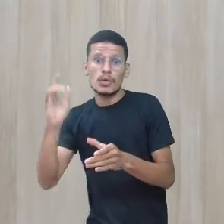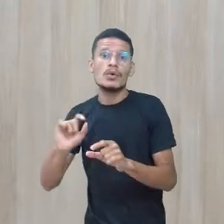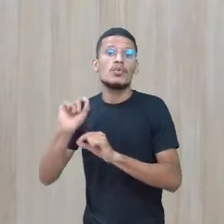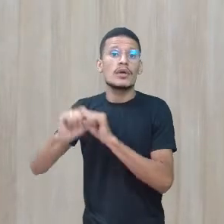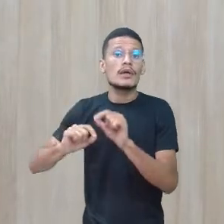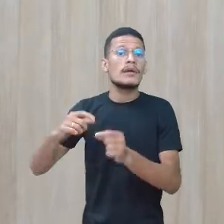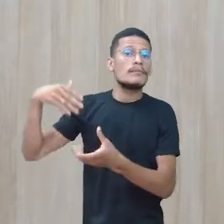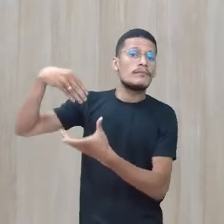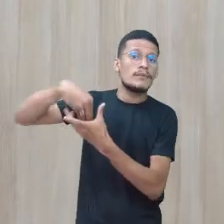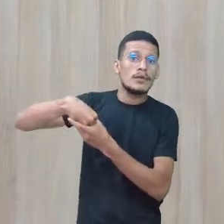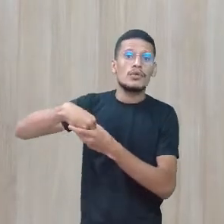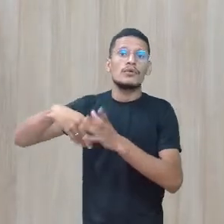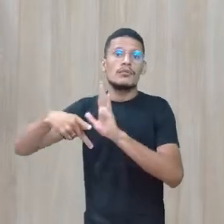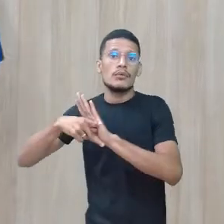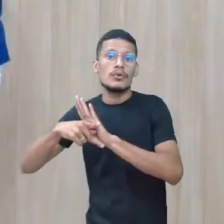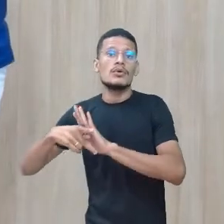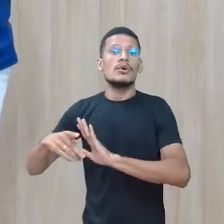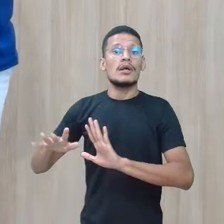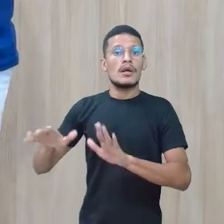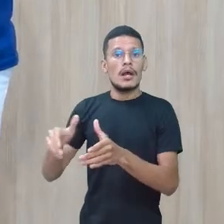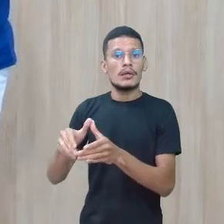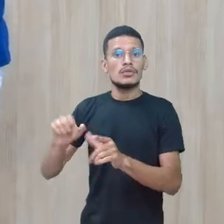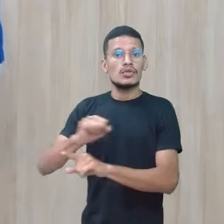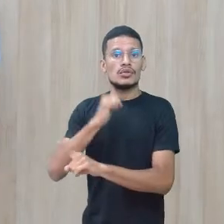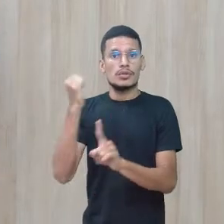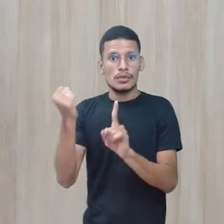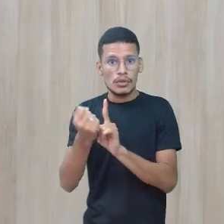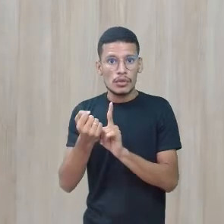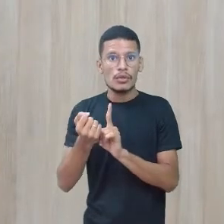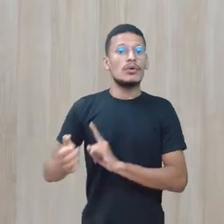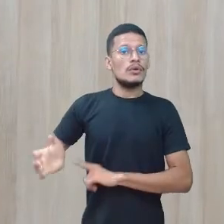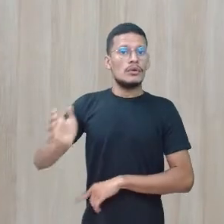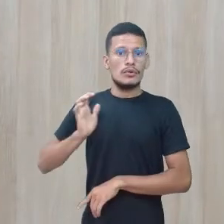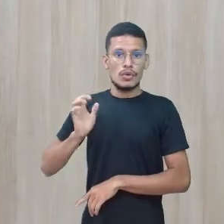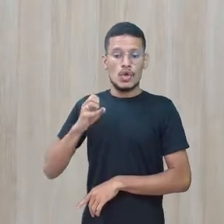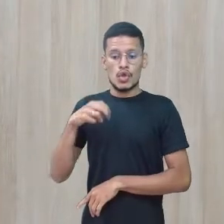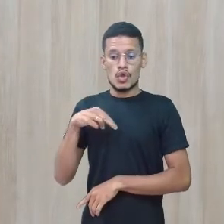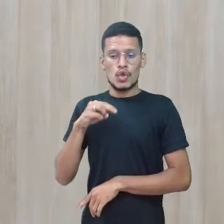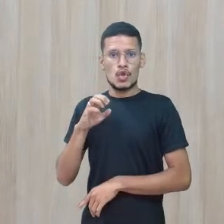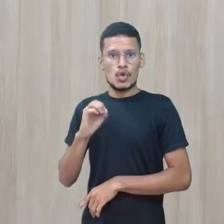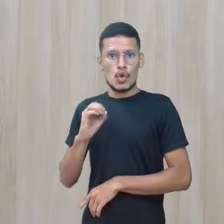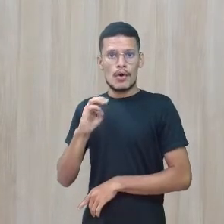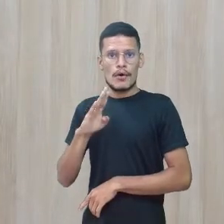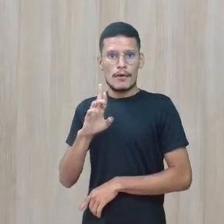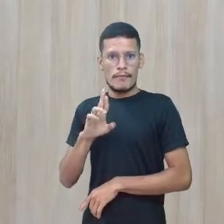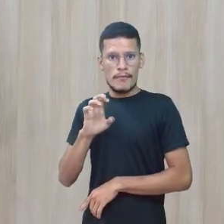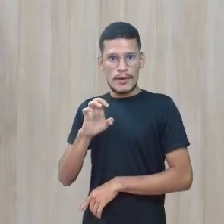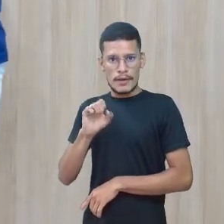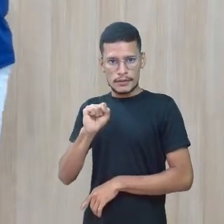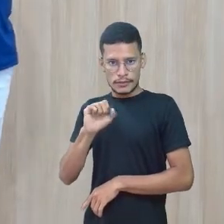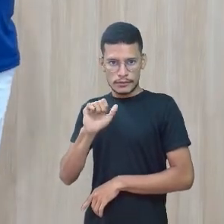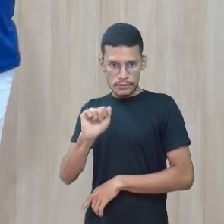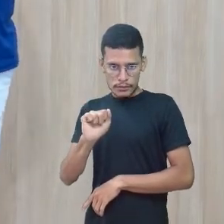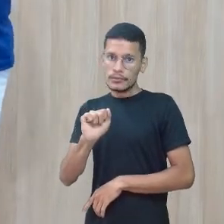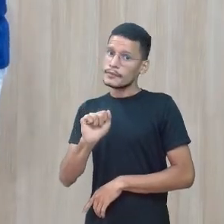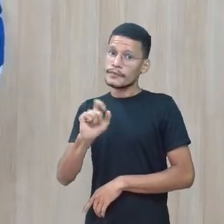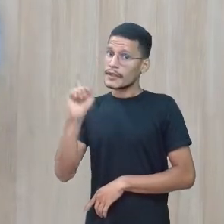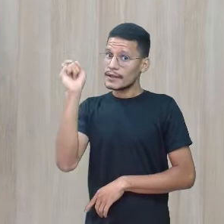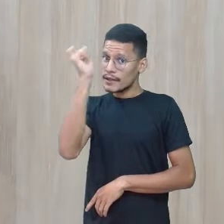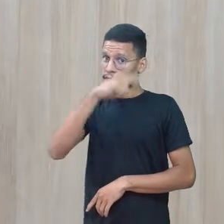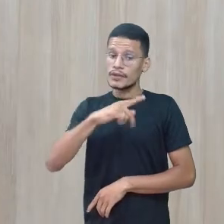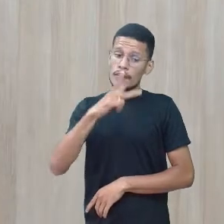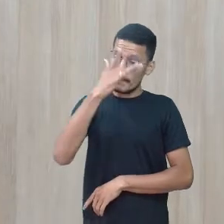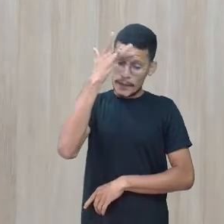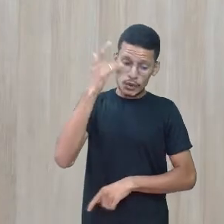que faziam parte da chamada classe social da nobreza. Então, dificilmente um